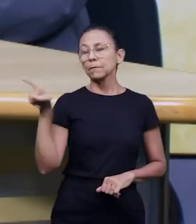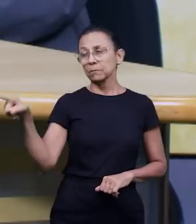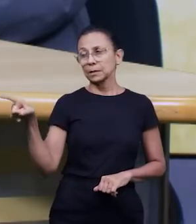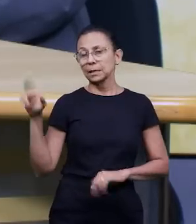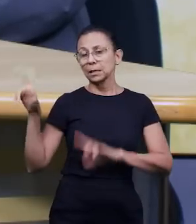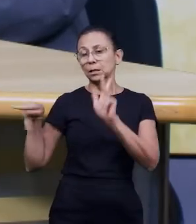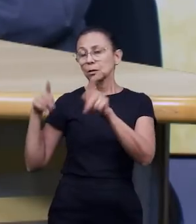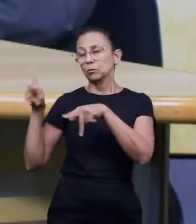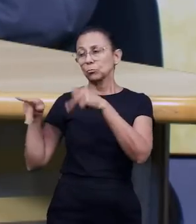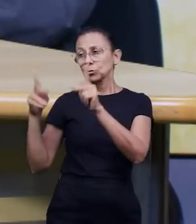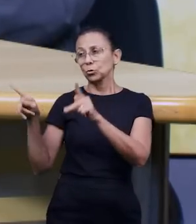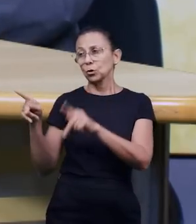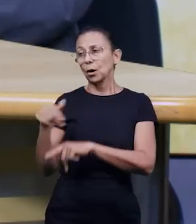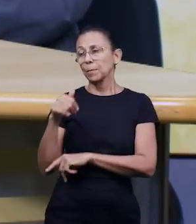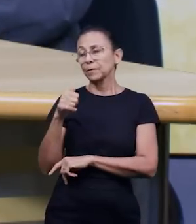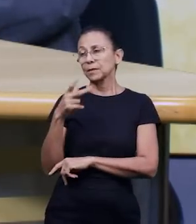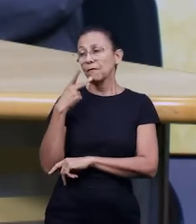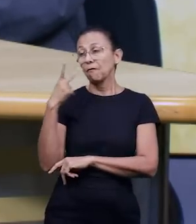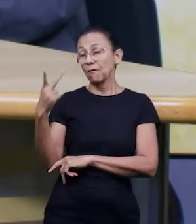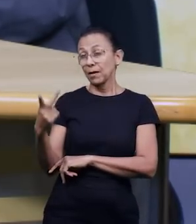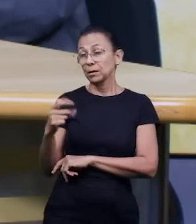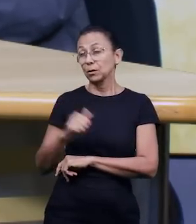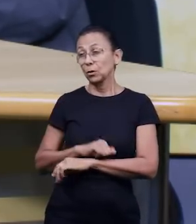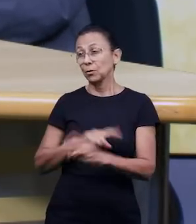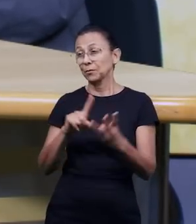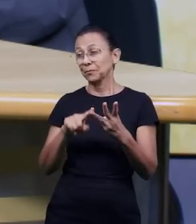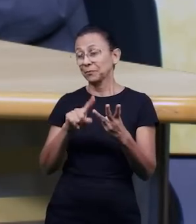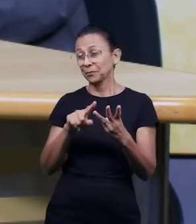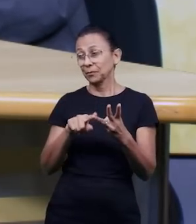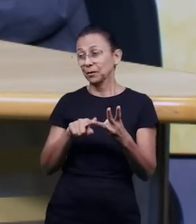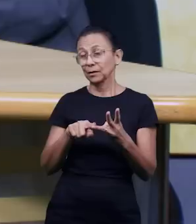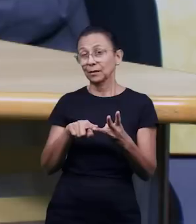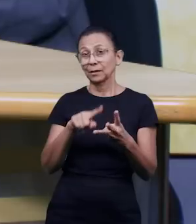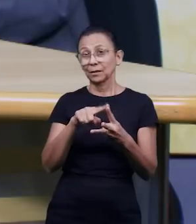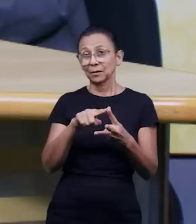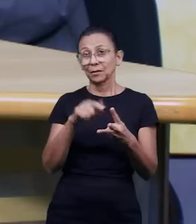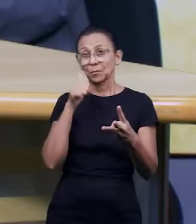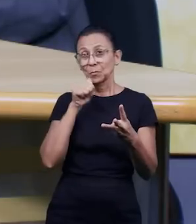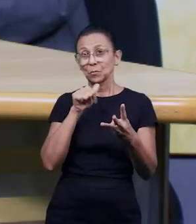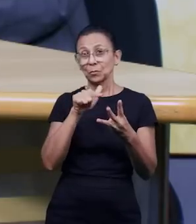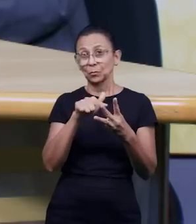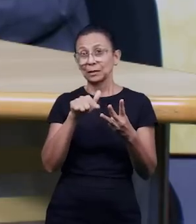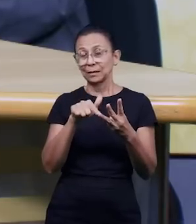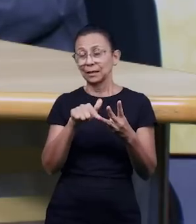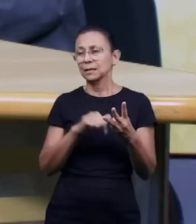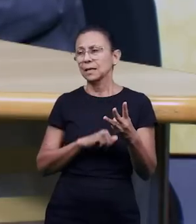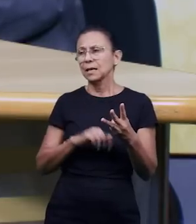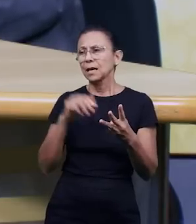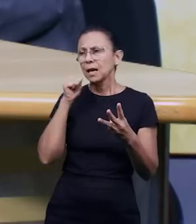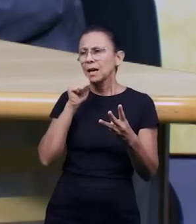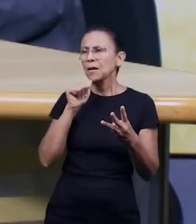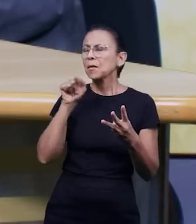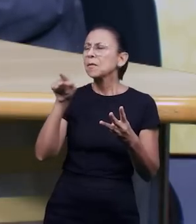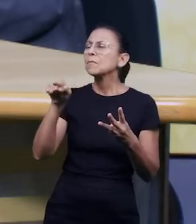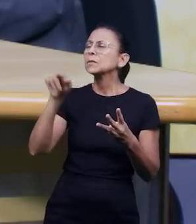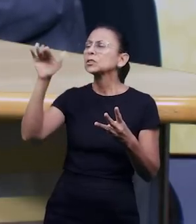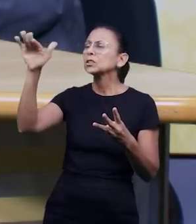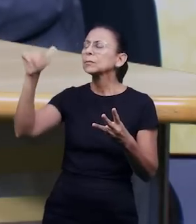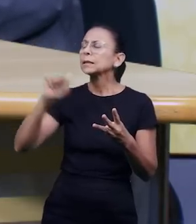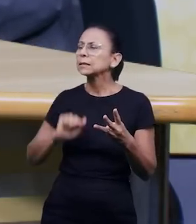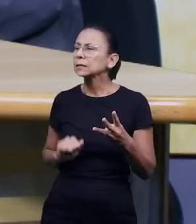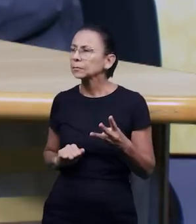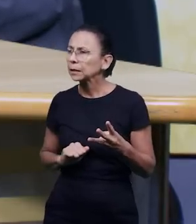de Deus, Amadeu, só não botar cara. Diz, vou botar, mas é claro agora. Fulano, chama a irmã, fulano tal lá. Ai, Amadeu, que vergonha, faz isso comigo